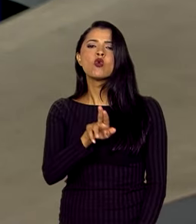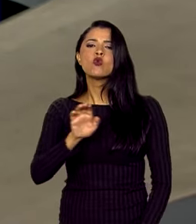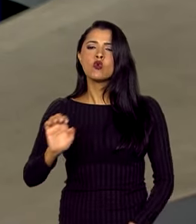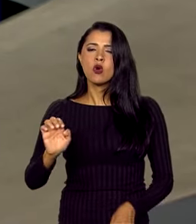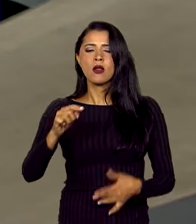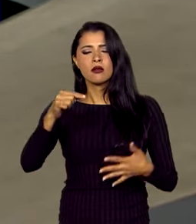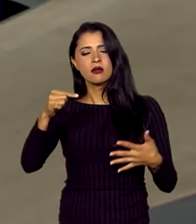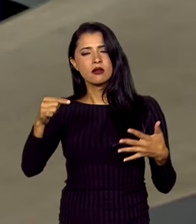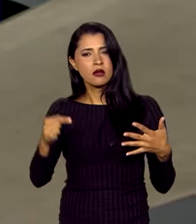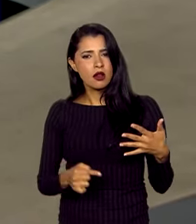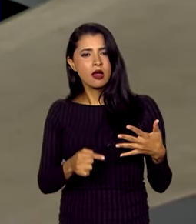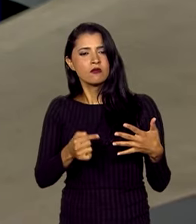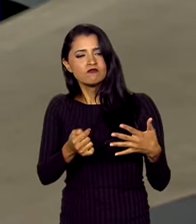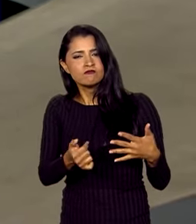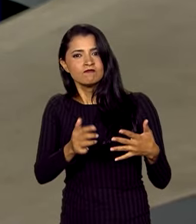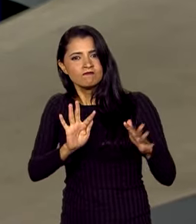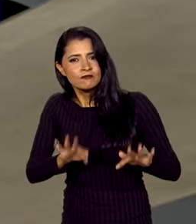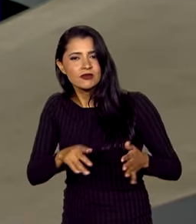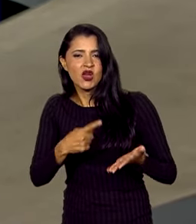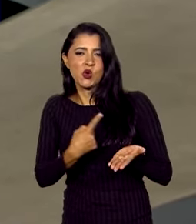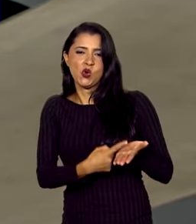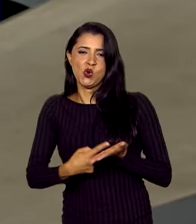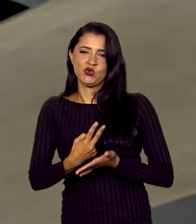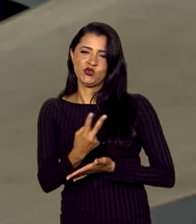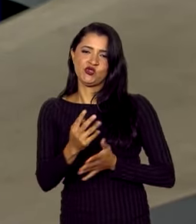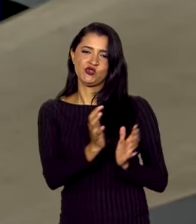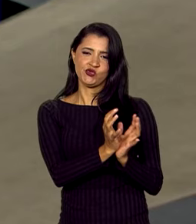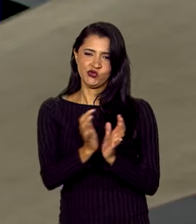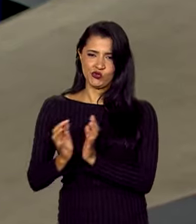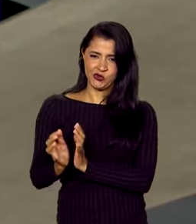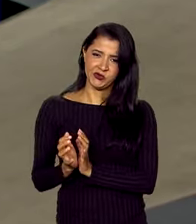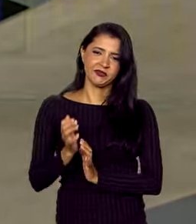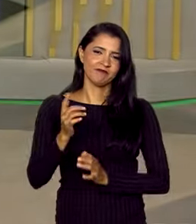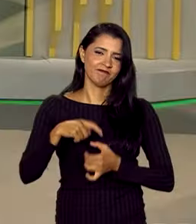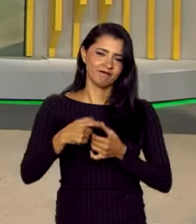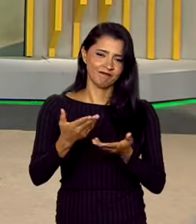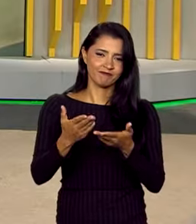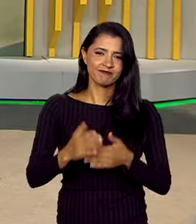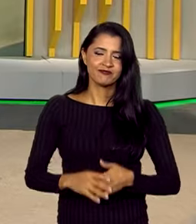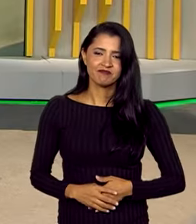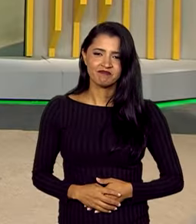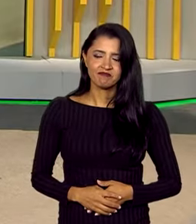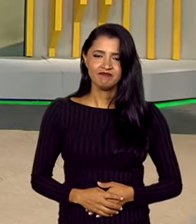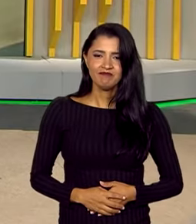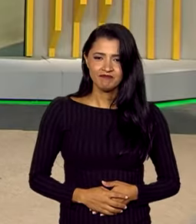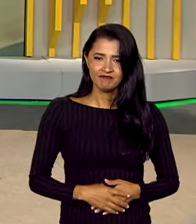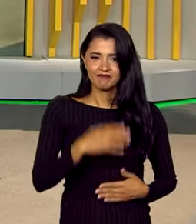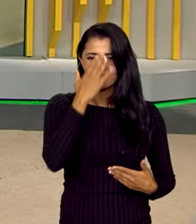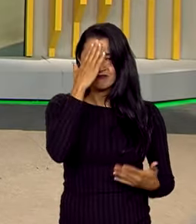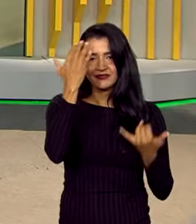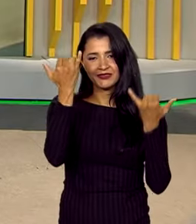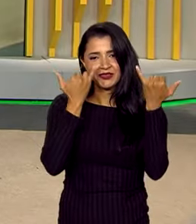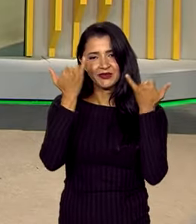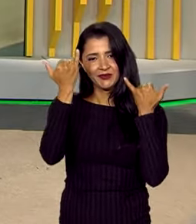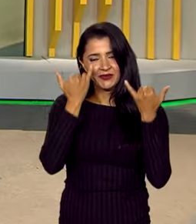os pontos finais do acordo entre os dois blocos. Volto com vocês. Obrigada pelas informações, Gabi.